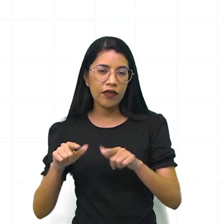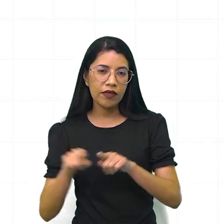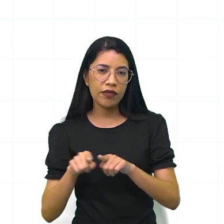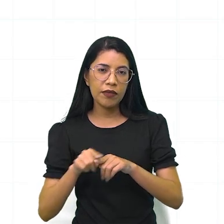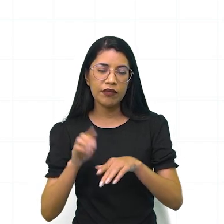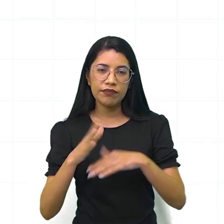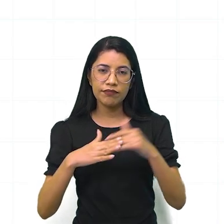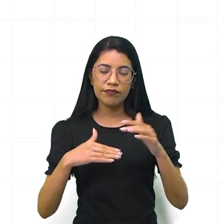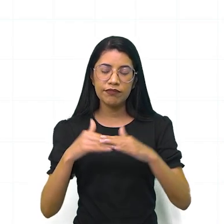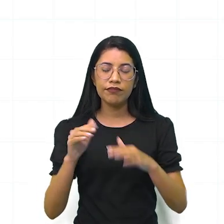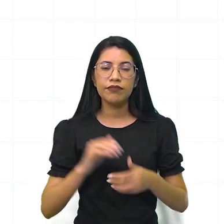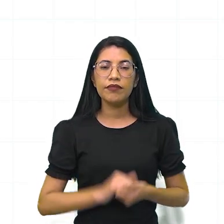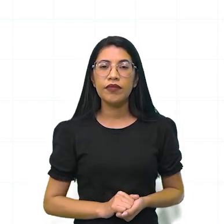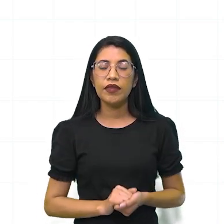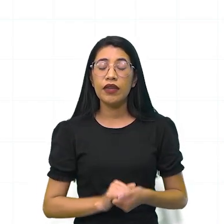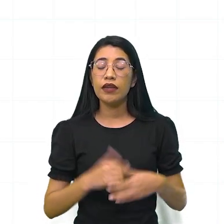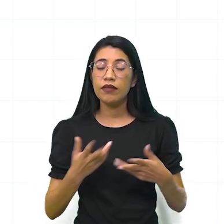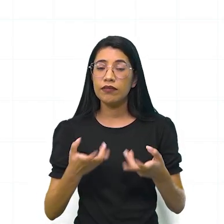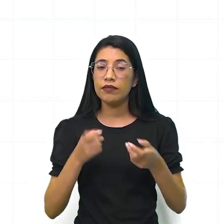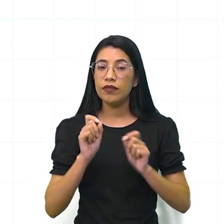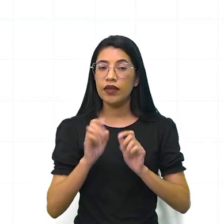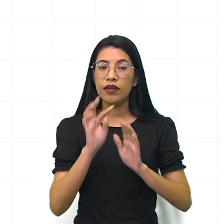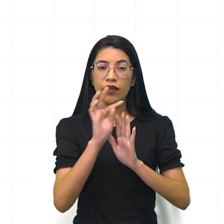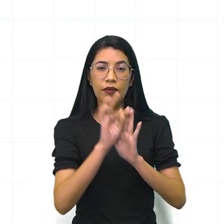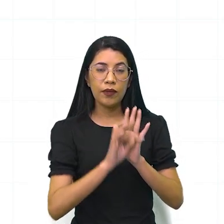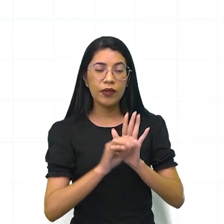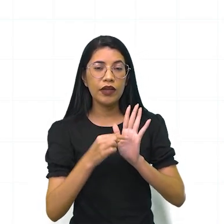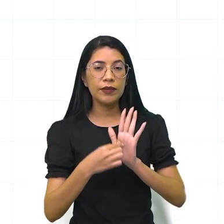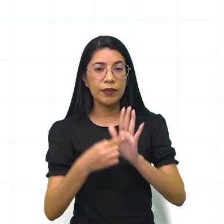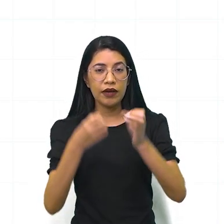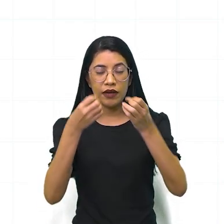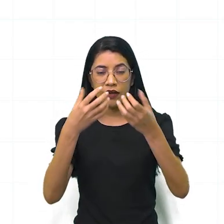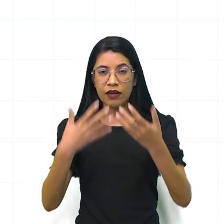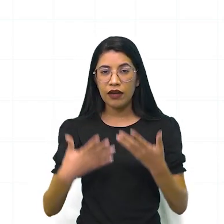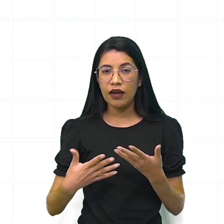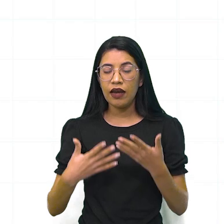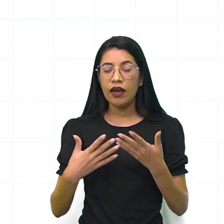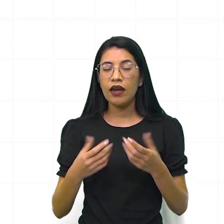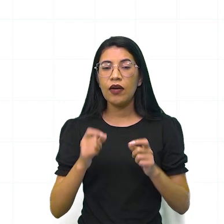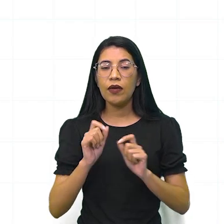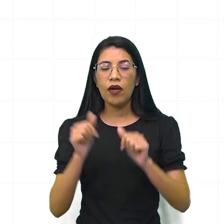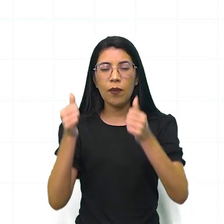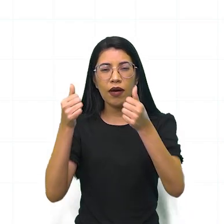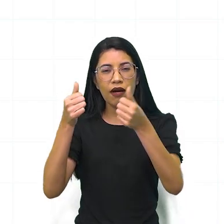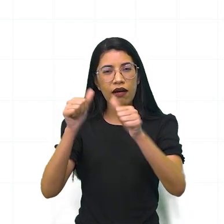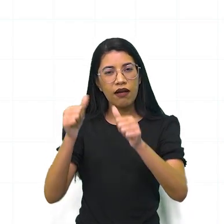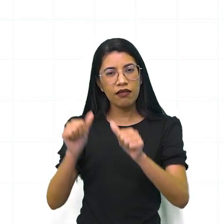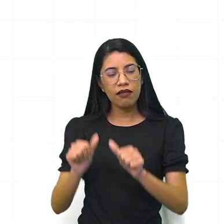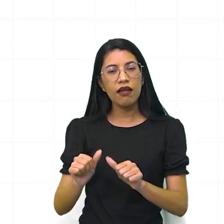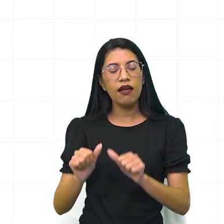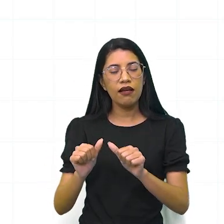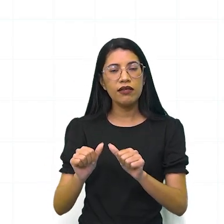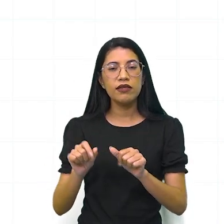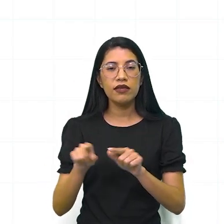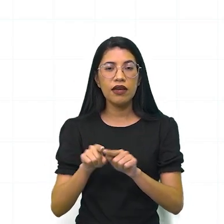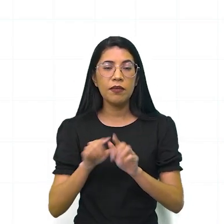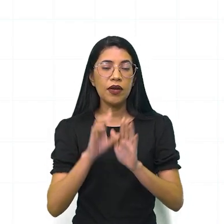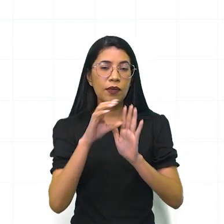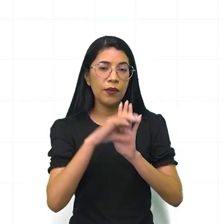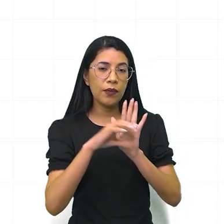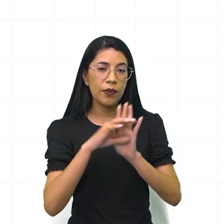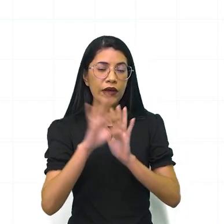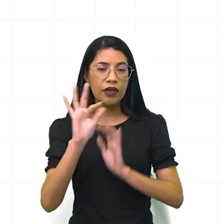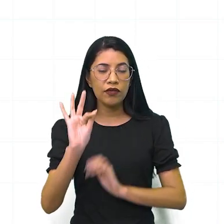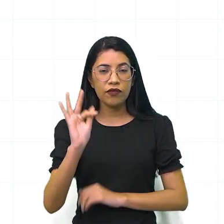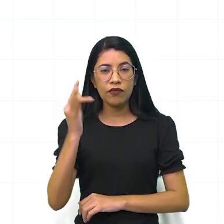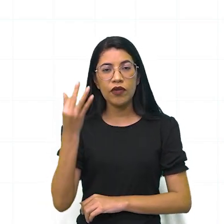o expositivo, ele vai trazer o quê? Uma análise, conceitos, fenômenos,